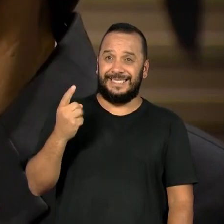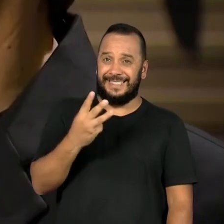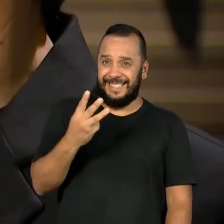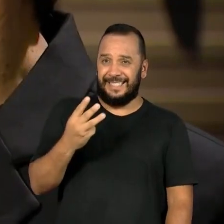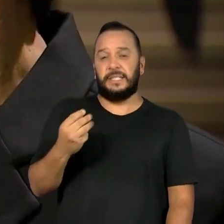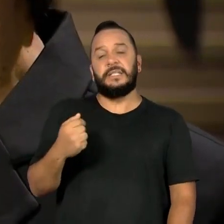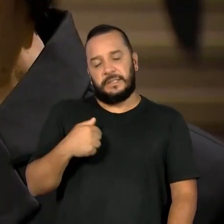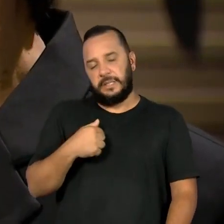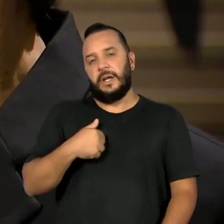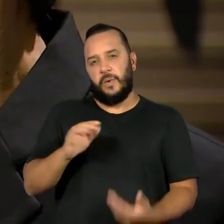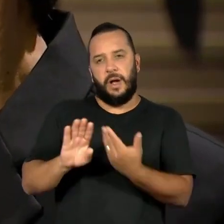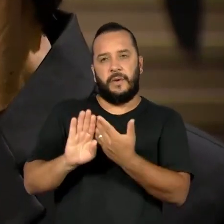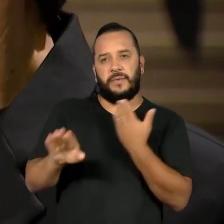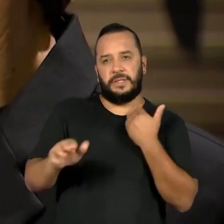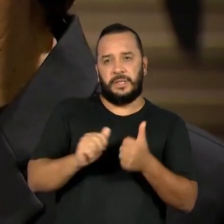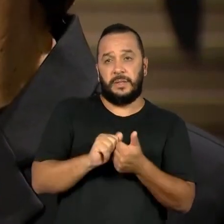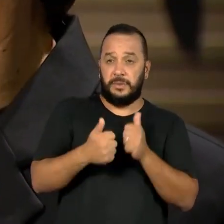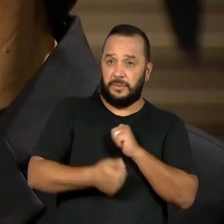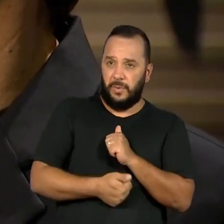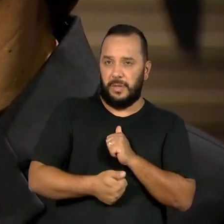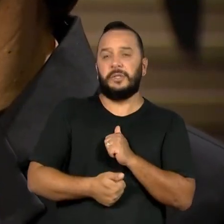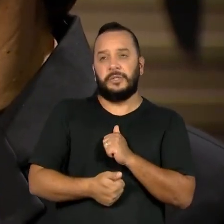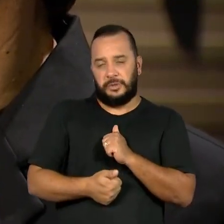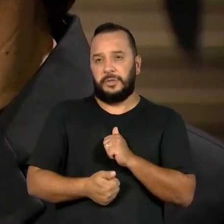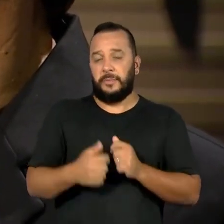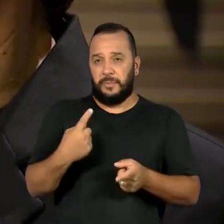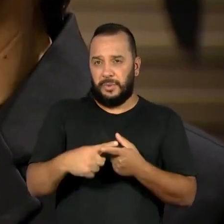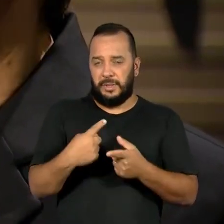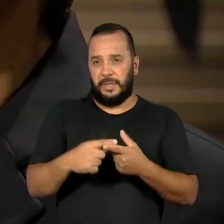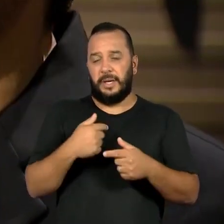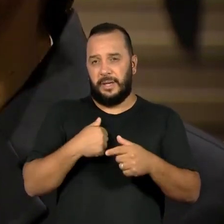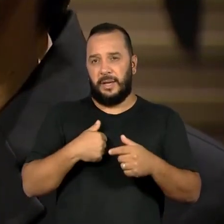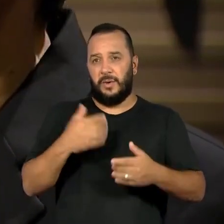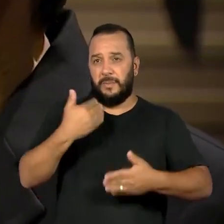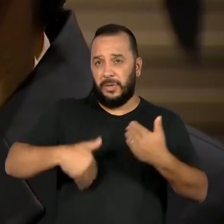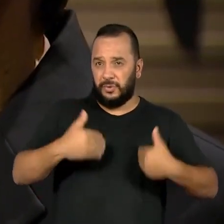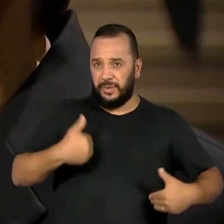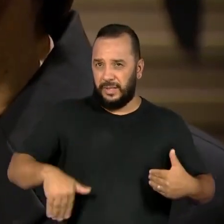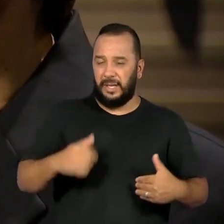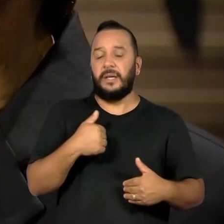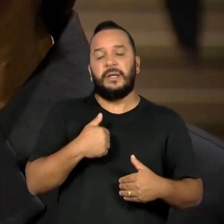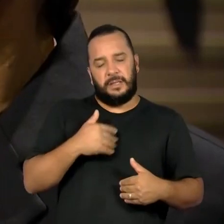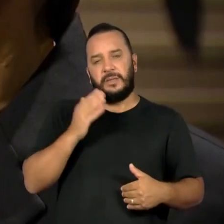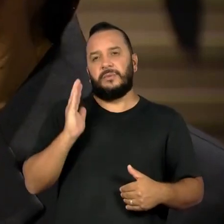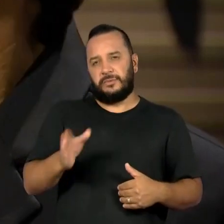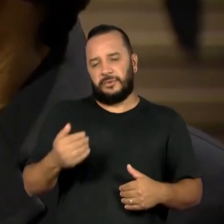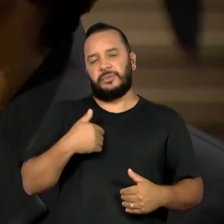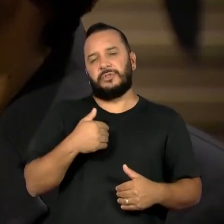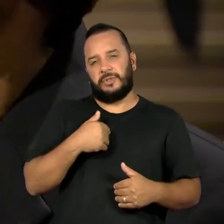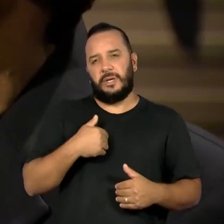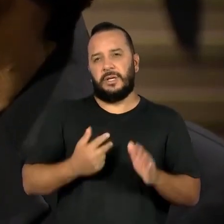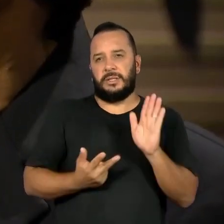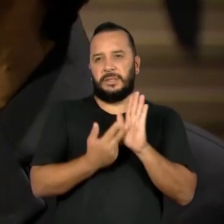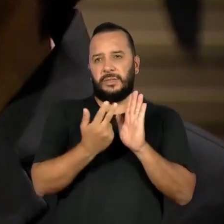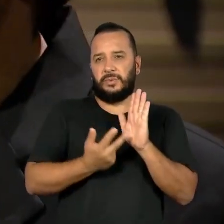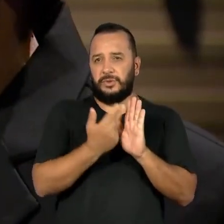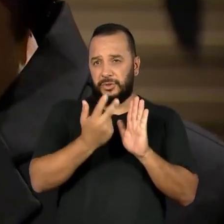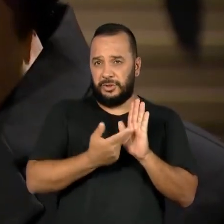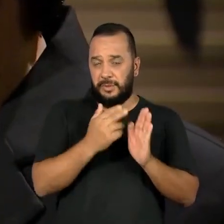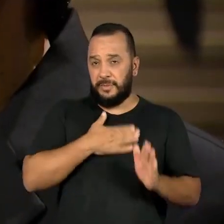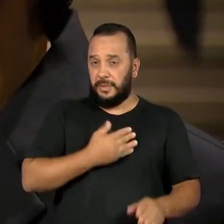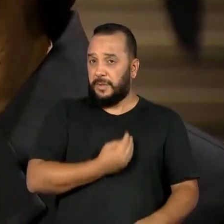bastante tempo do esporte precisei eh passar por uma cirurgia pra retirada de menisco que resolveu